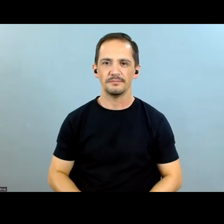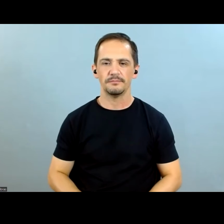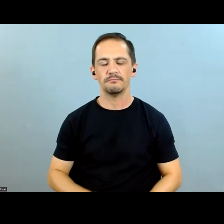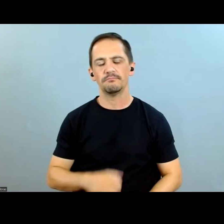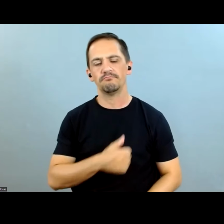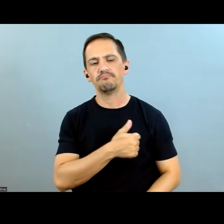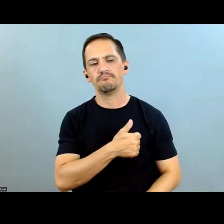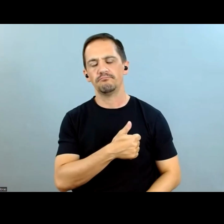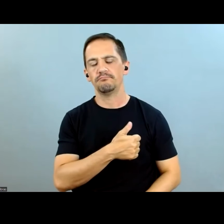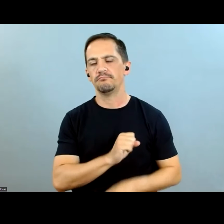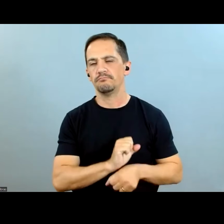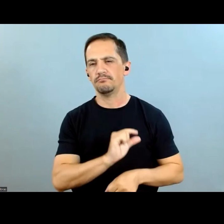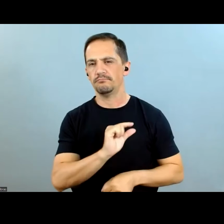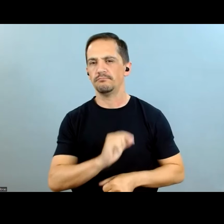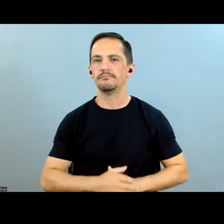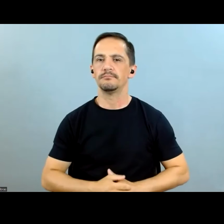um